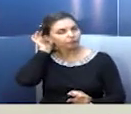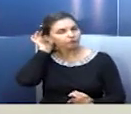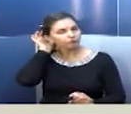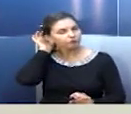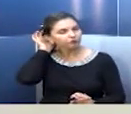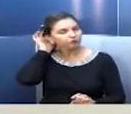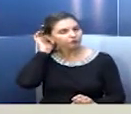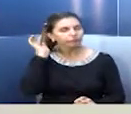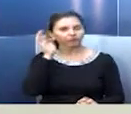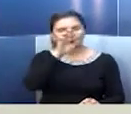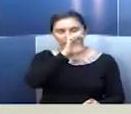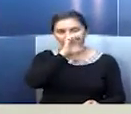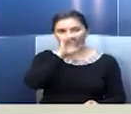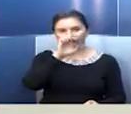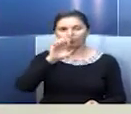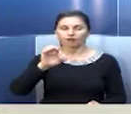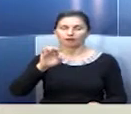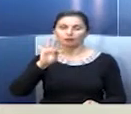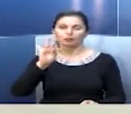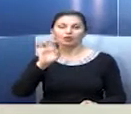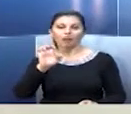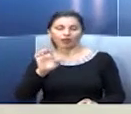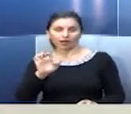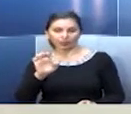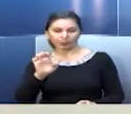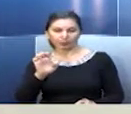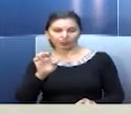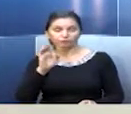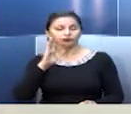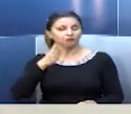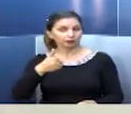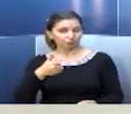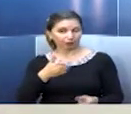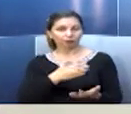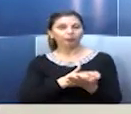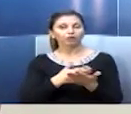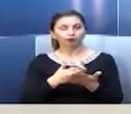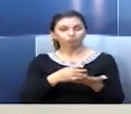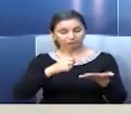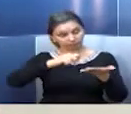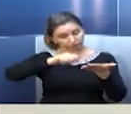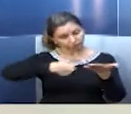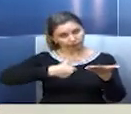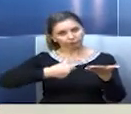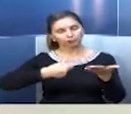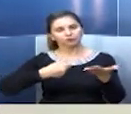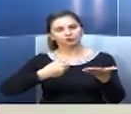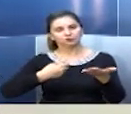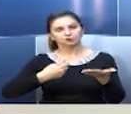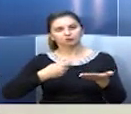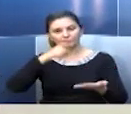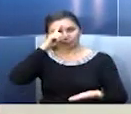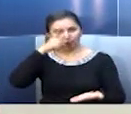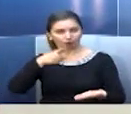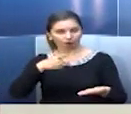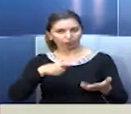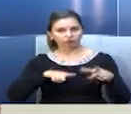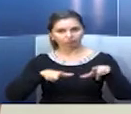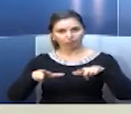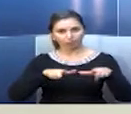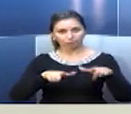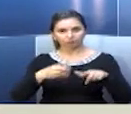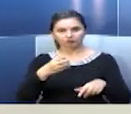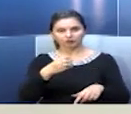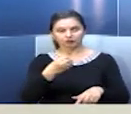a ET que está chegando aí, né? Tivemos presente lá, foi assinado lá a ordem praticamente de serviço,